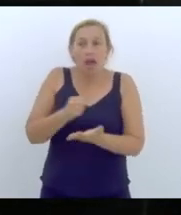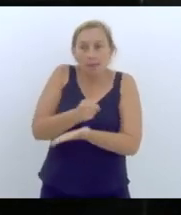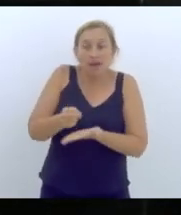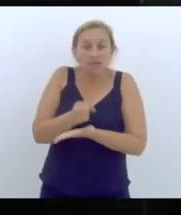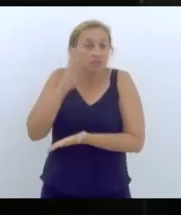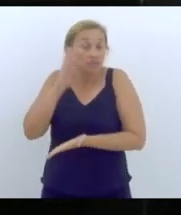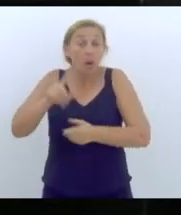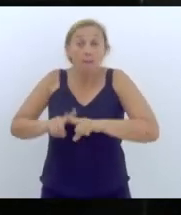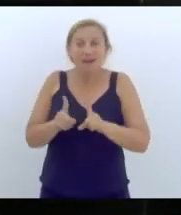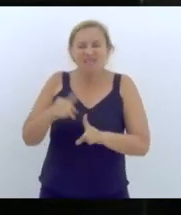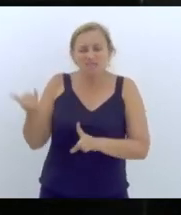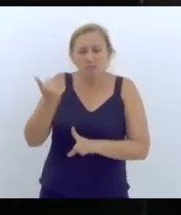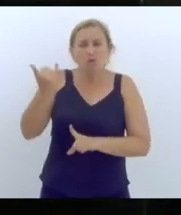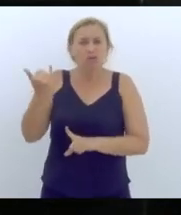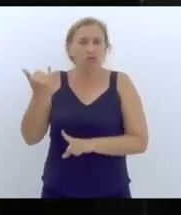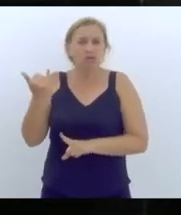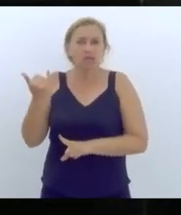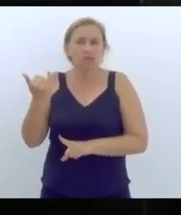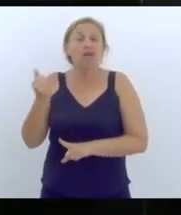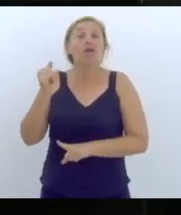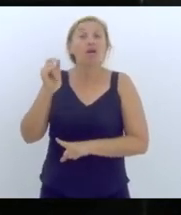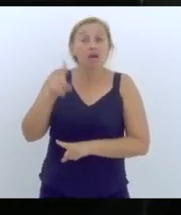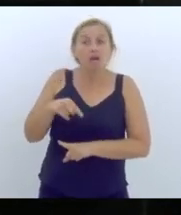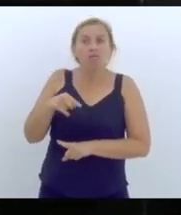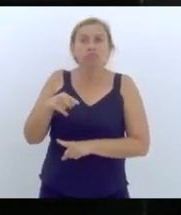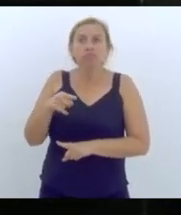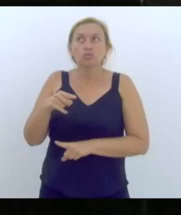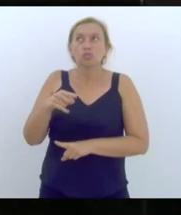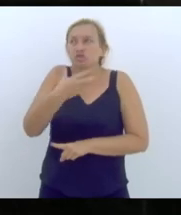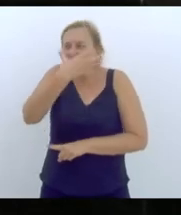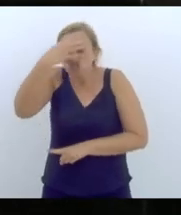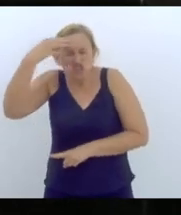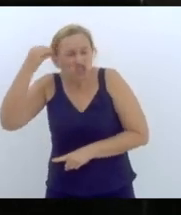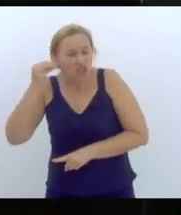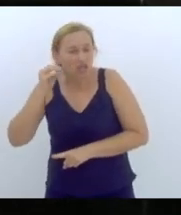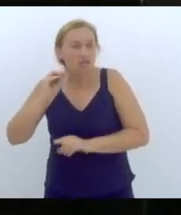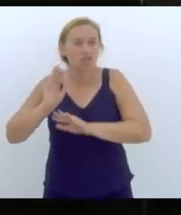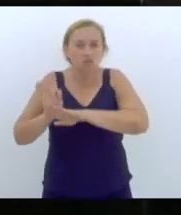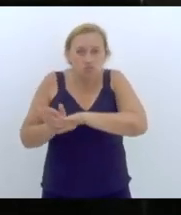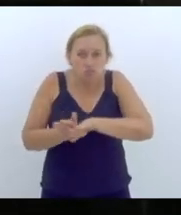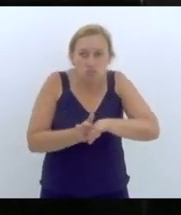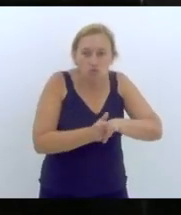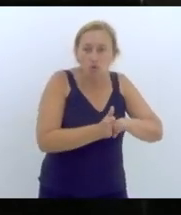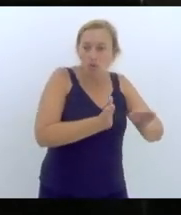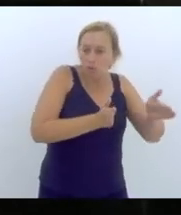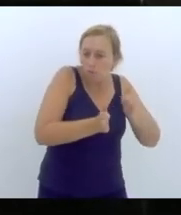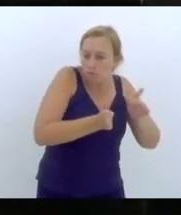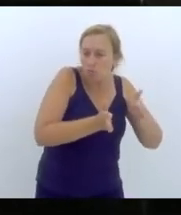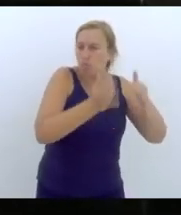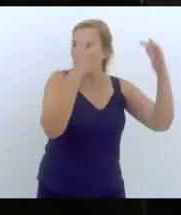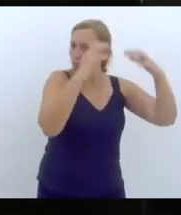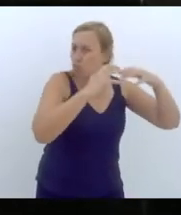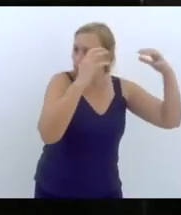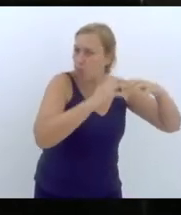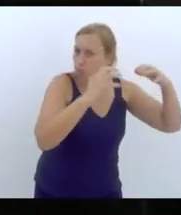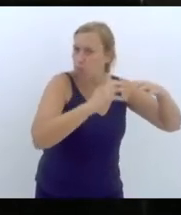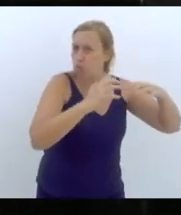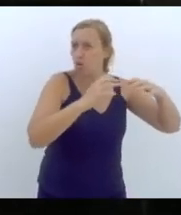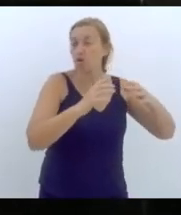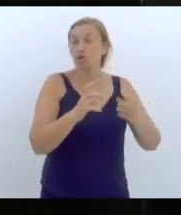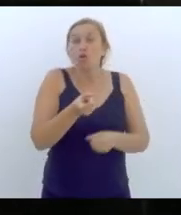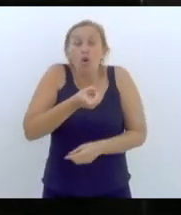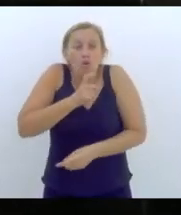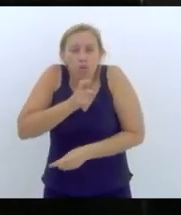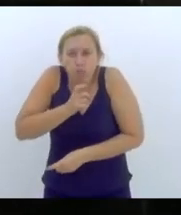tão importante quanto é quando a gente se esquece um pouco do período das chuvas, quando o frio